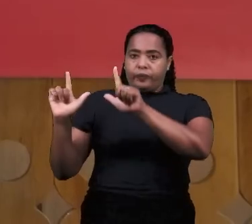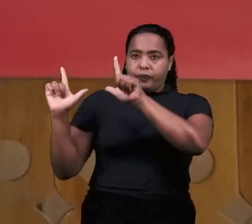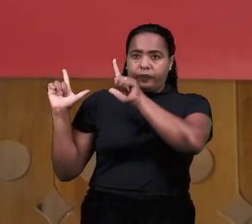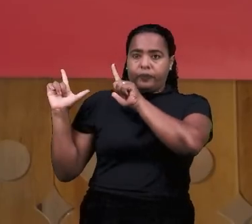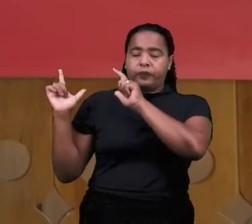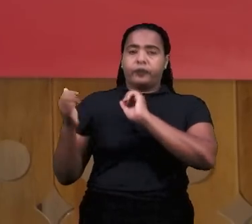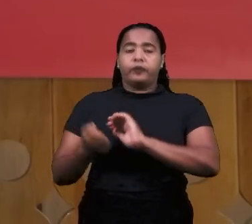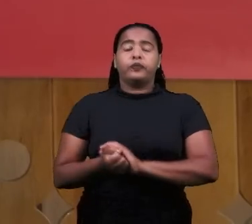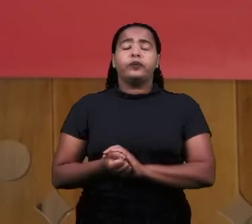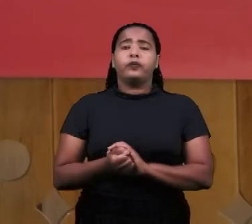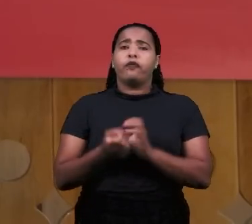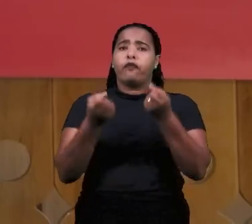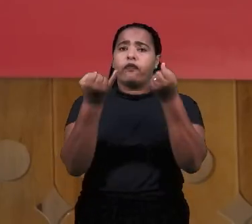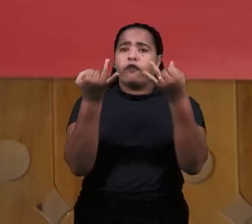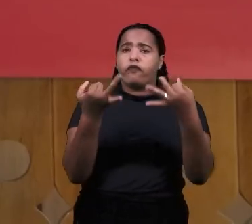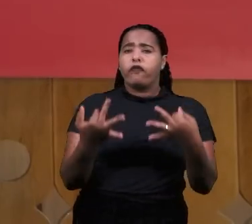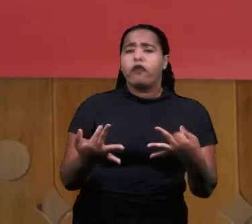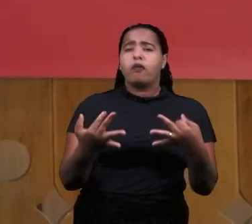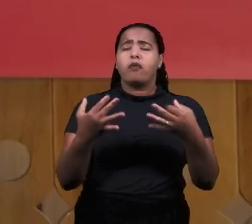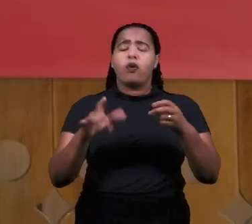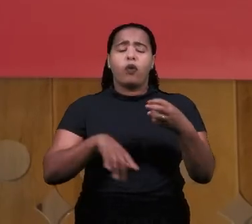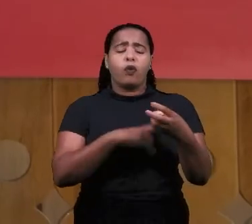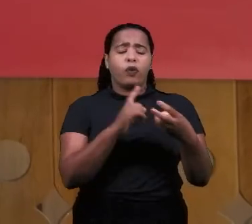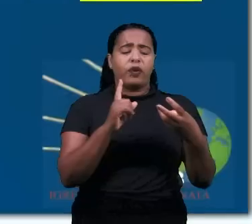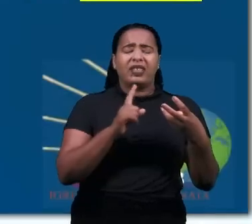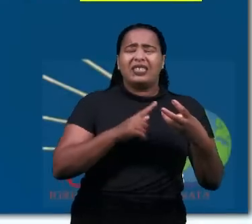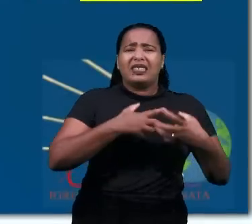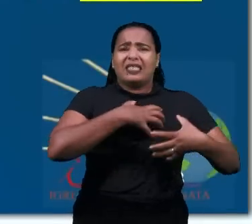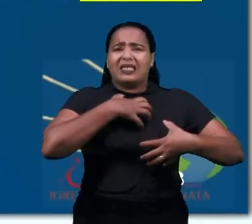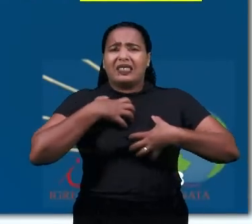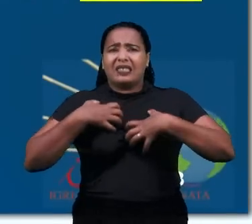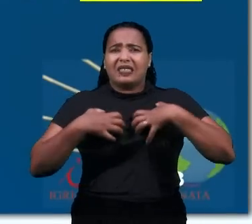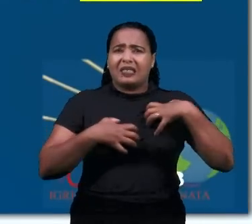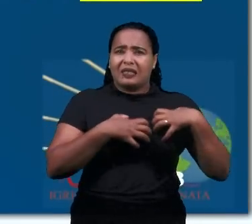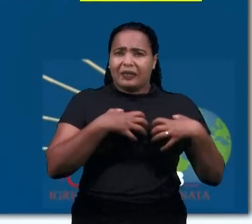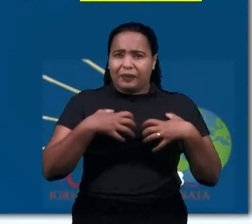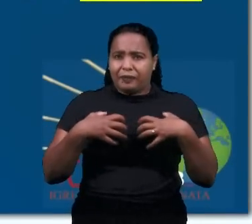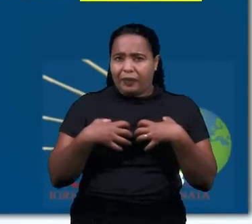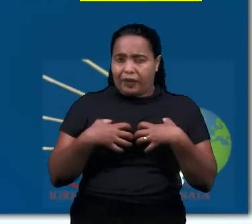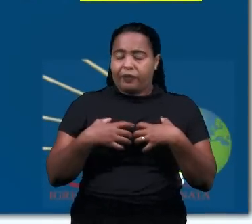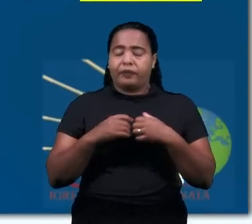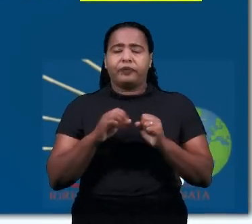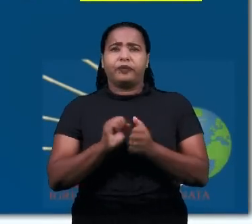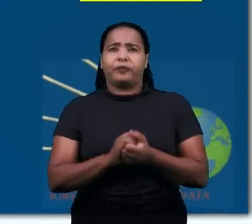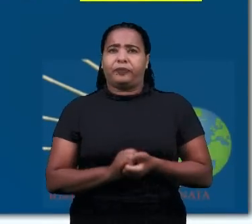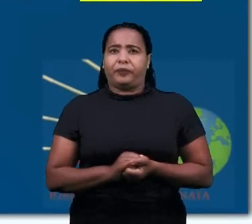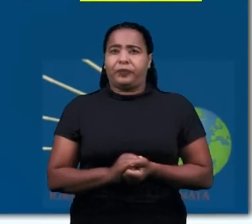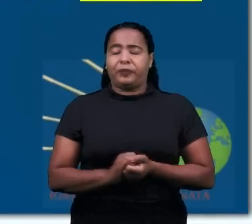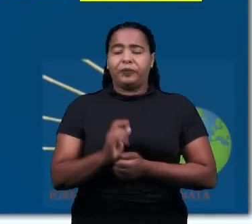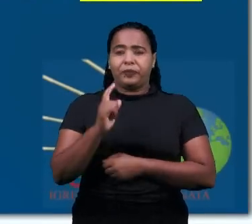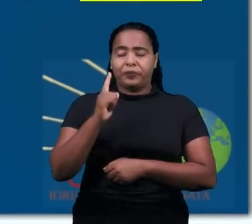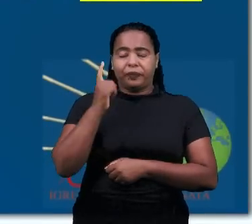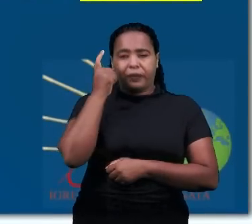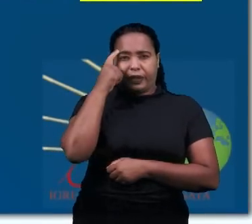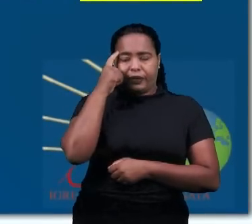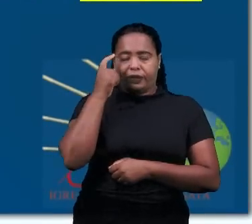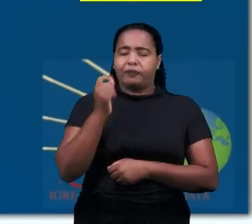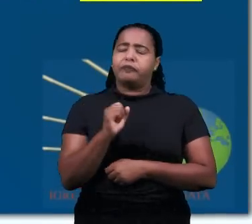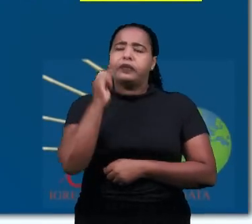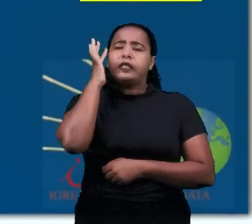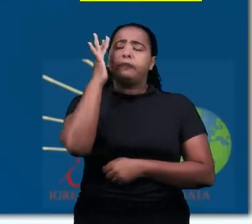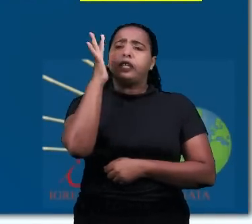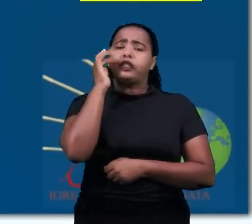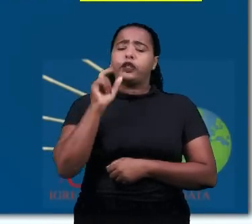aqui agora a respeito das mágoas. Observem bem. Hoje, nesse seminário,